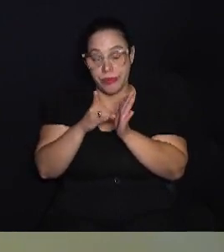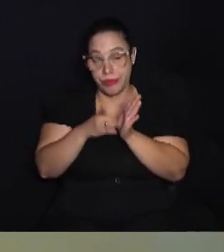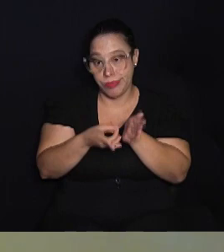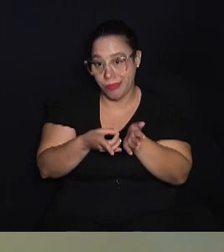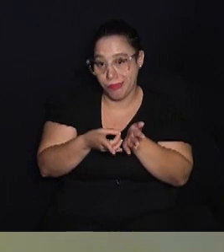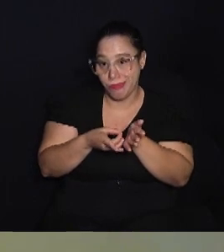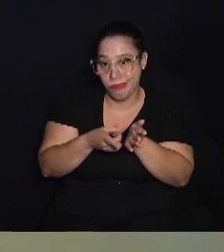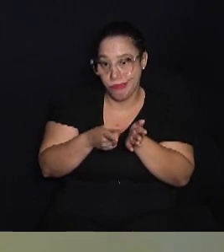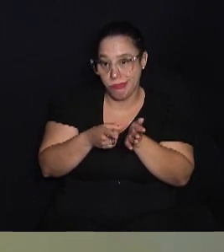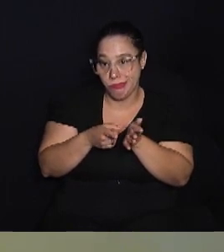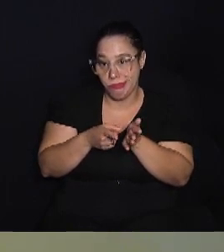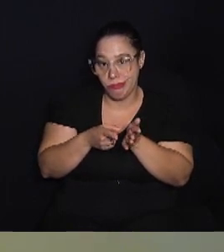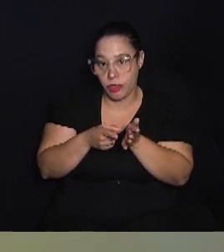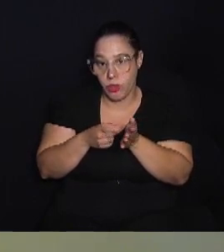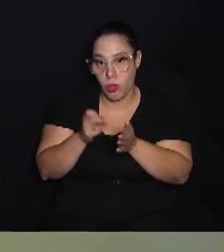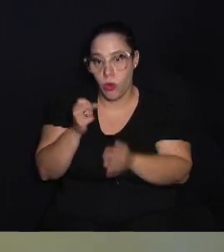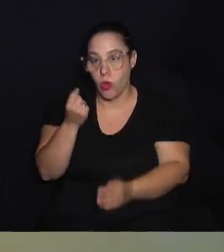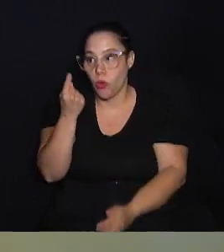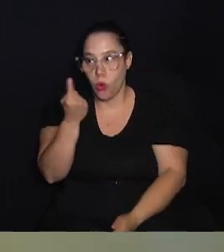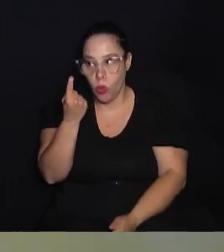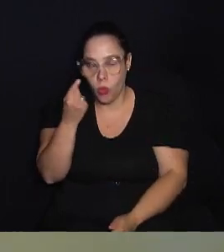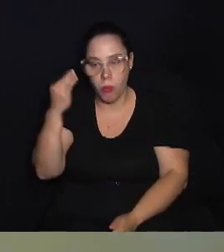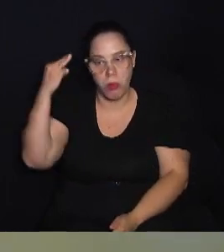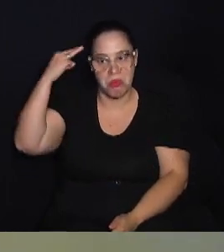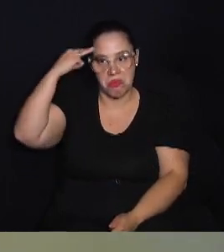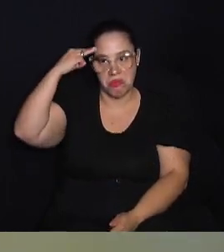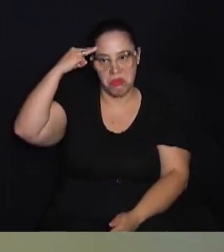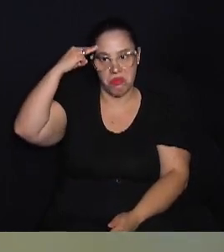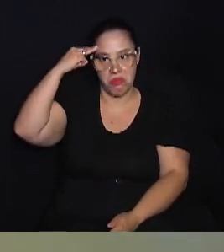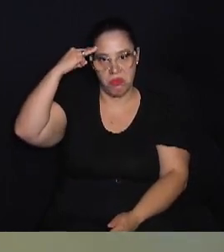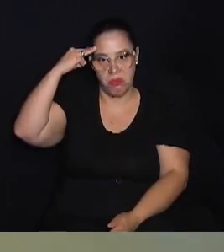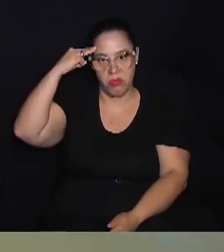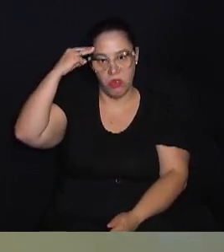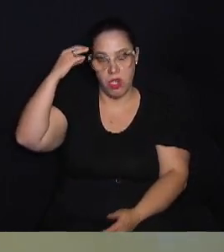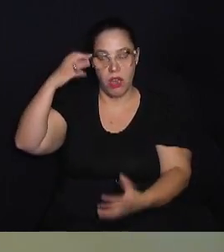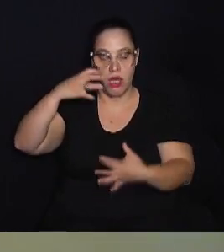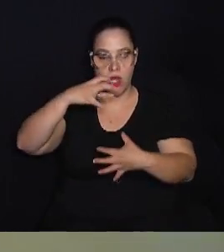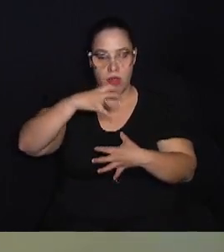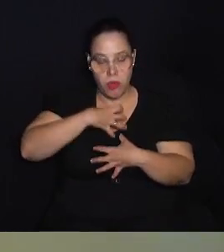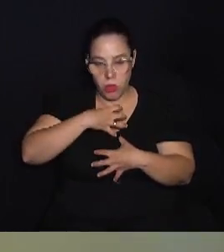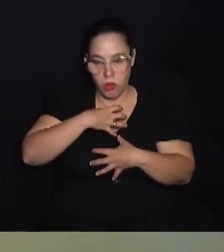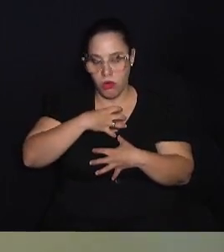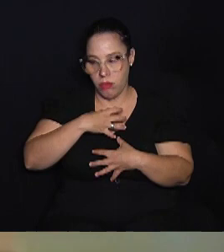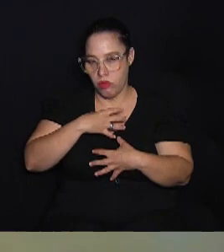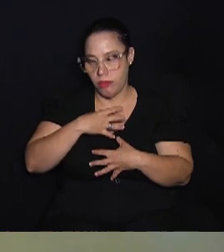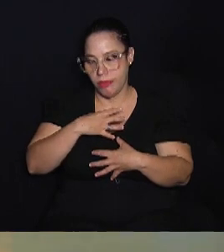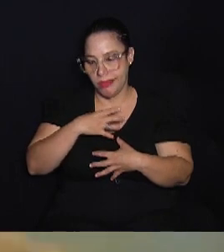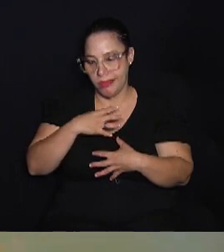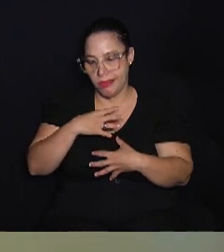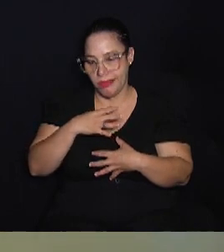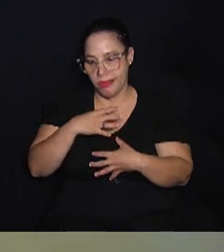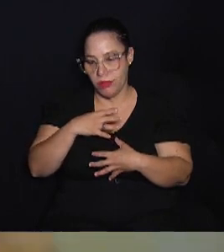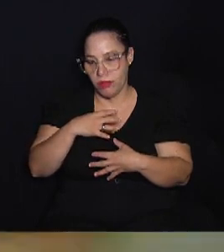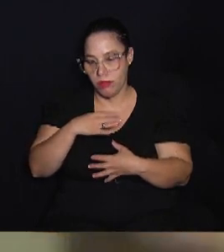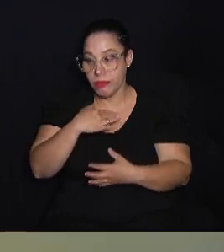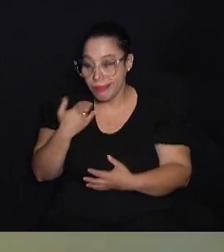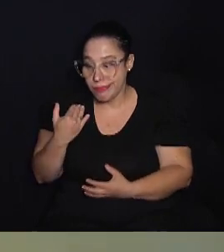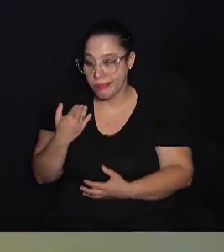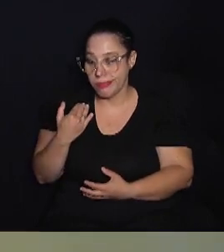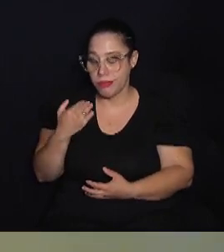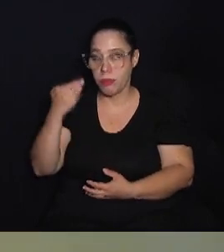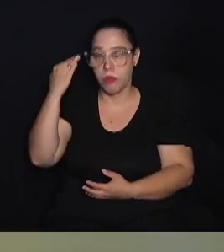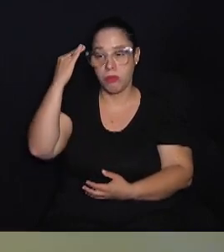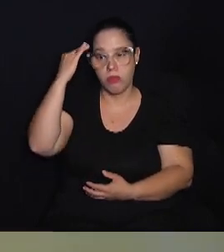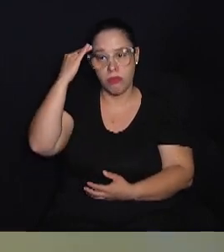tipos de memória que existem, porque não existe só uma memória. Existe memória emocional, que todo mundo sabe quando o Ayrton Senna morreu. É a